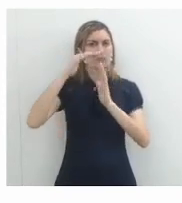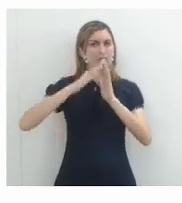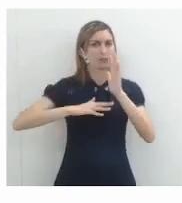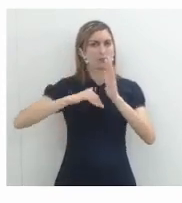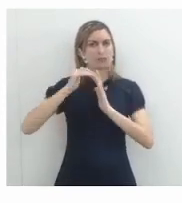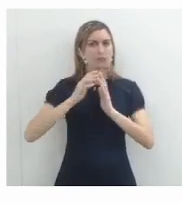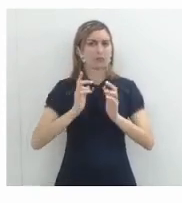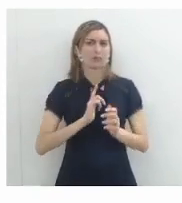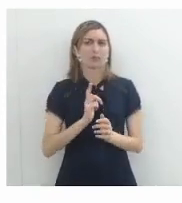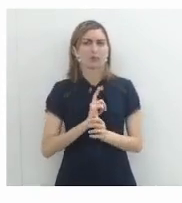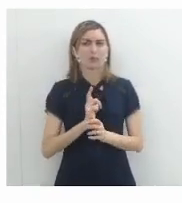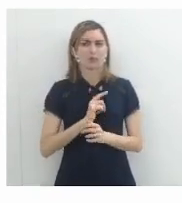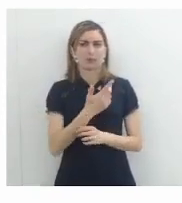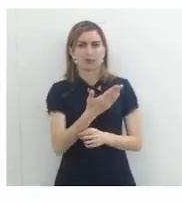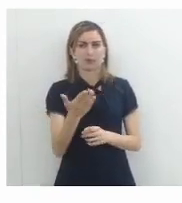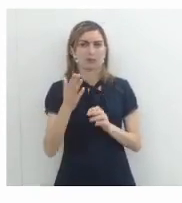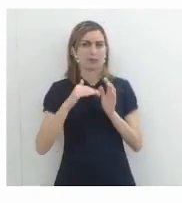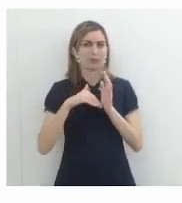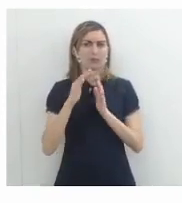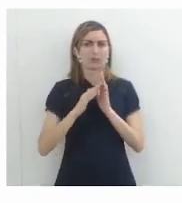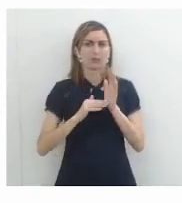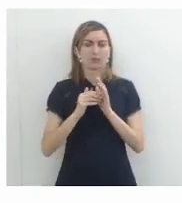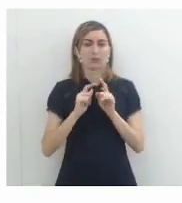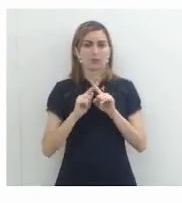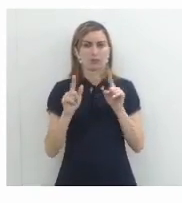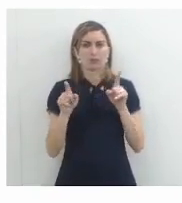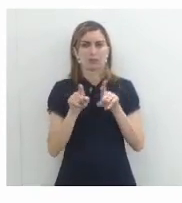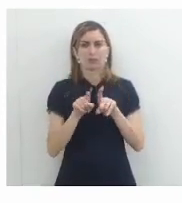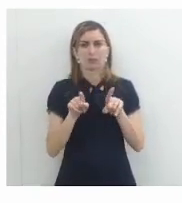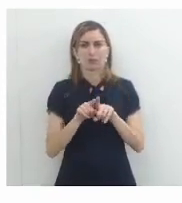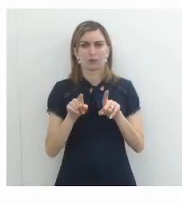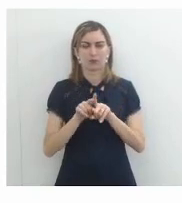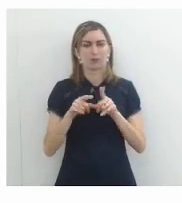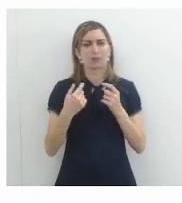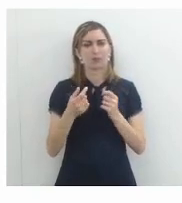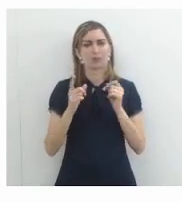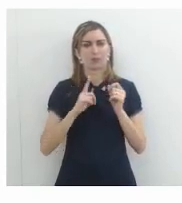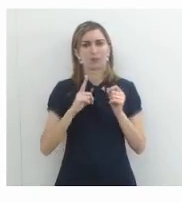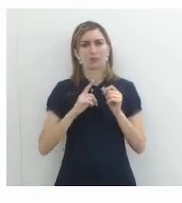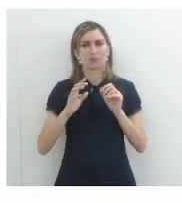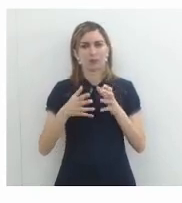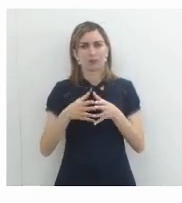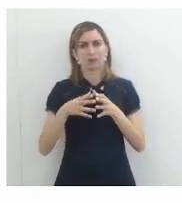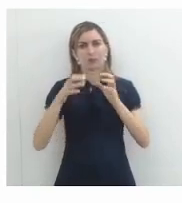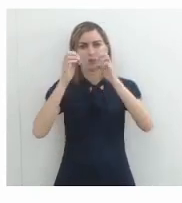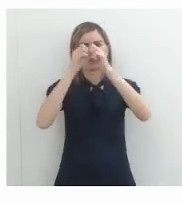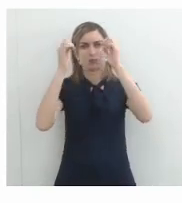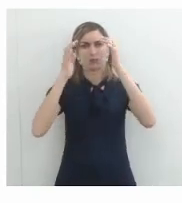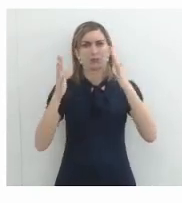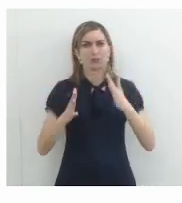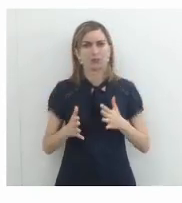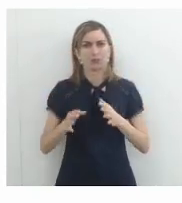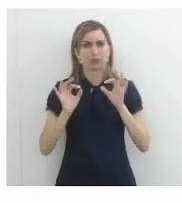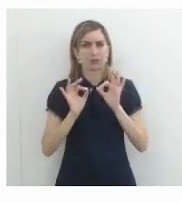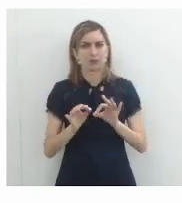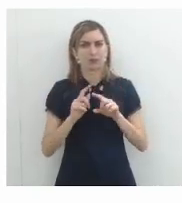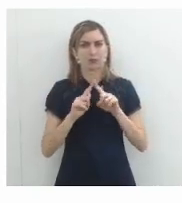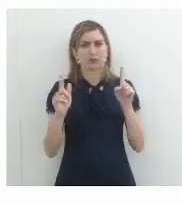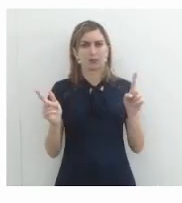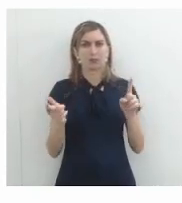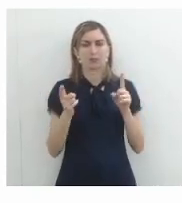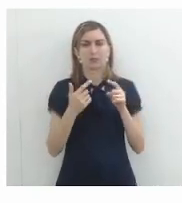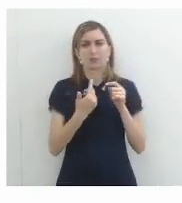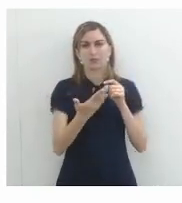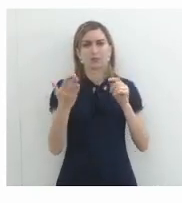ela vai ter essa característica da pintura. Mas também na Pinacoteca pode conter obras como esculturas, certo? Mas, no entanto,